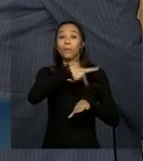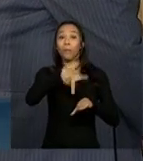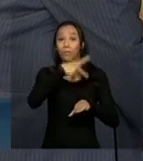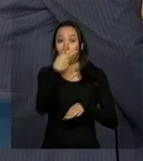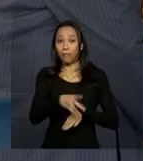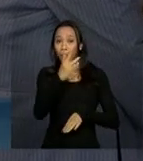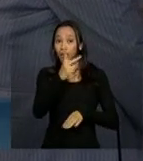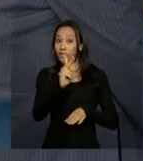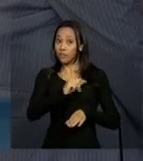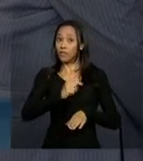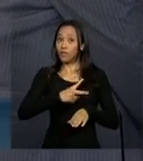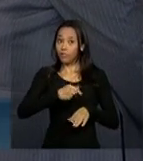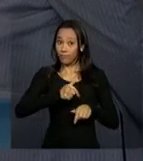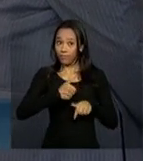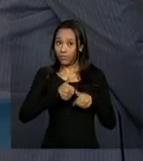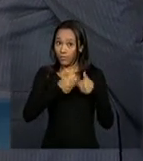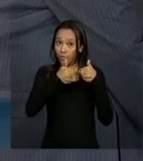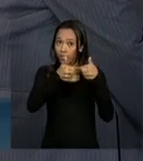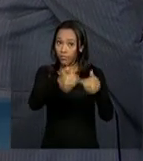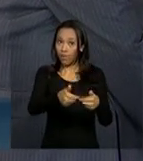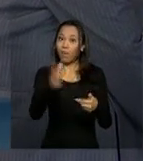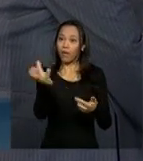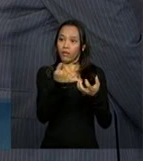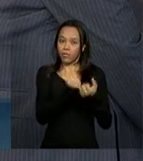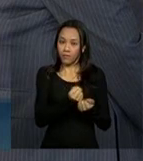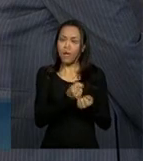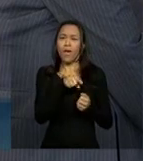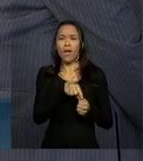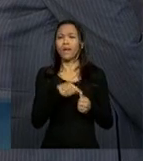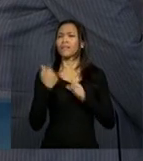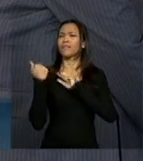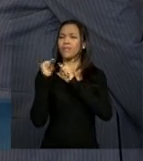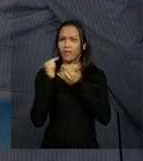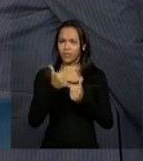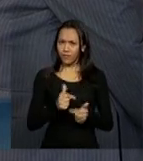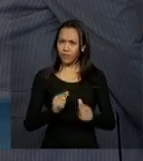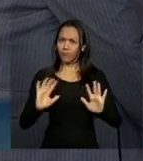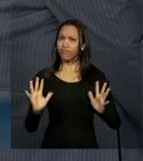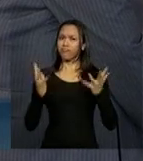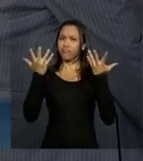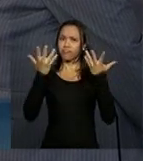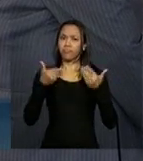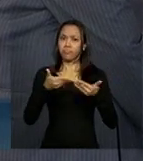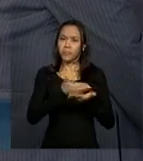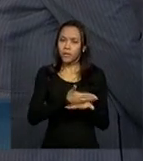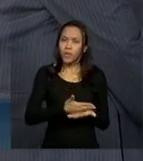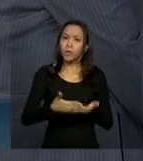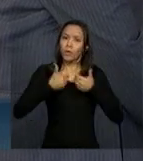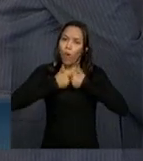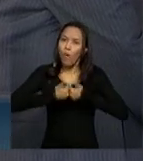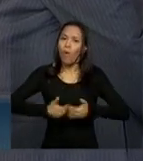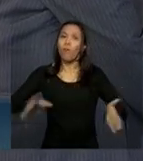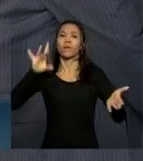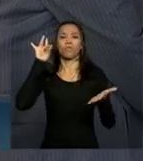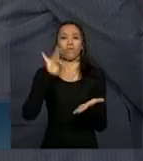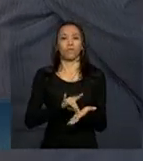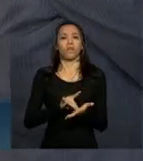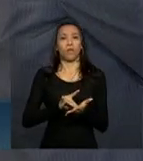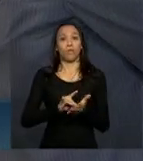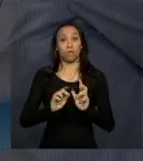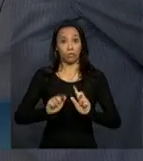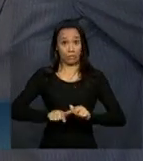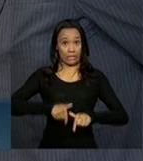acolhe. Esta é uma cerimônia tradicional que marca o começo oficial do serviço